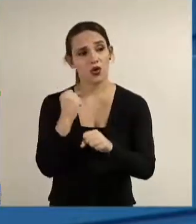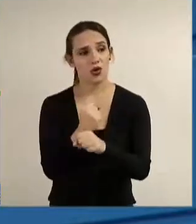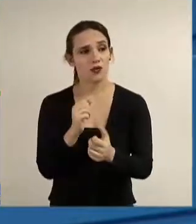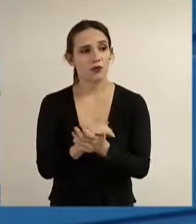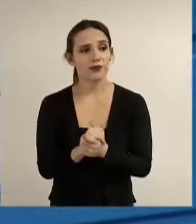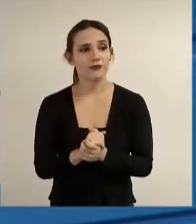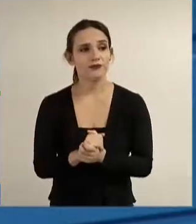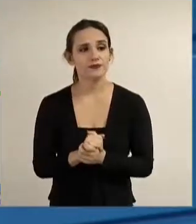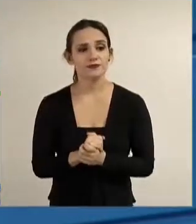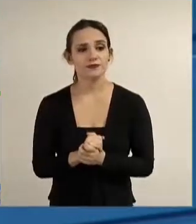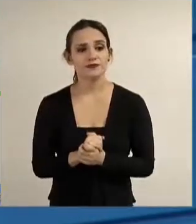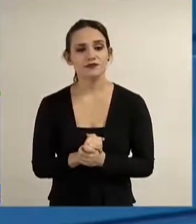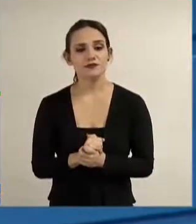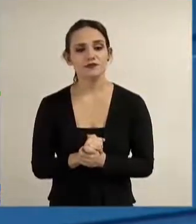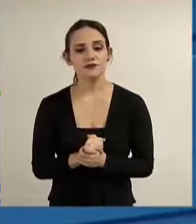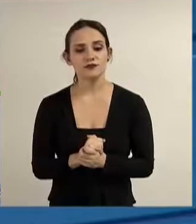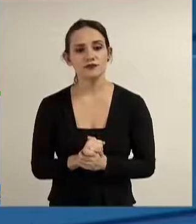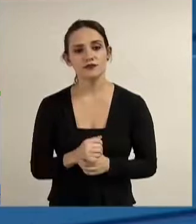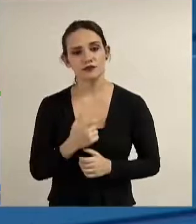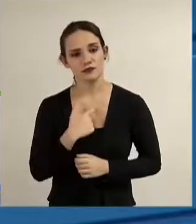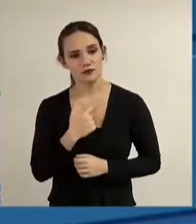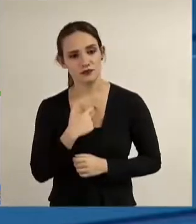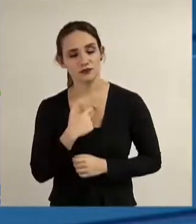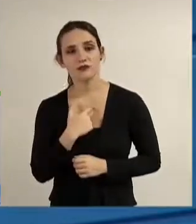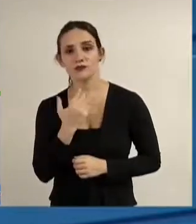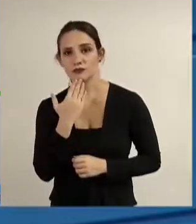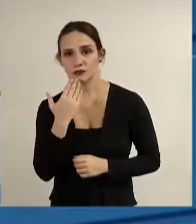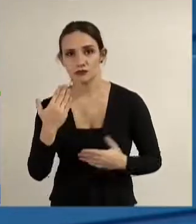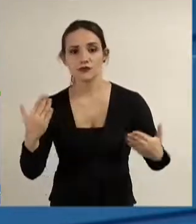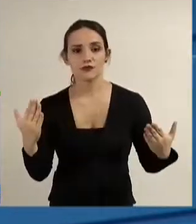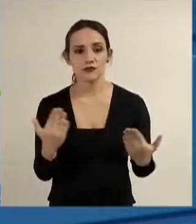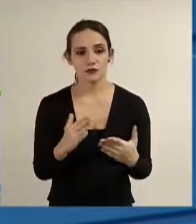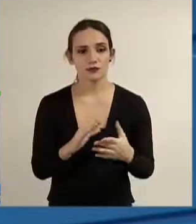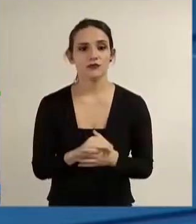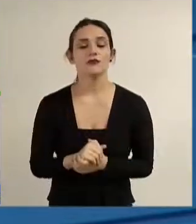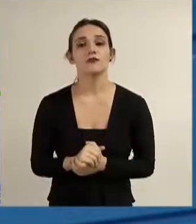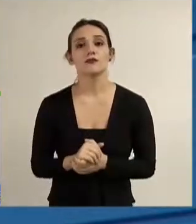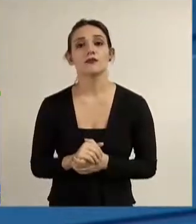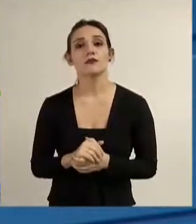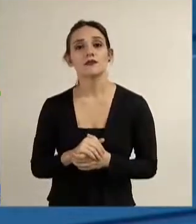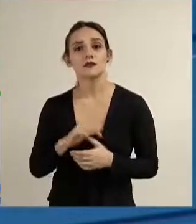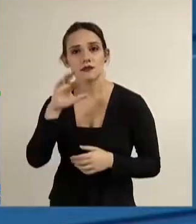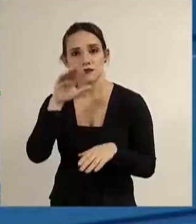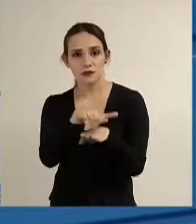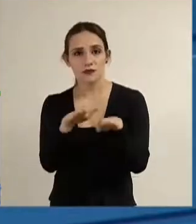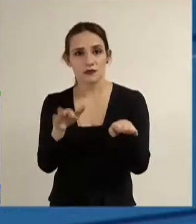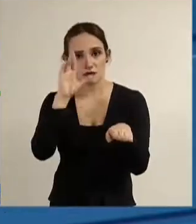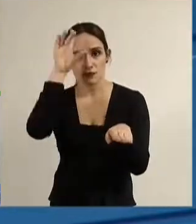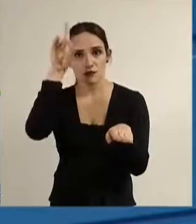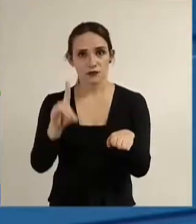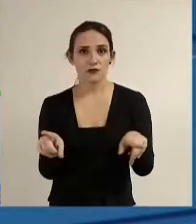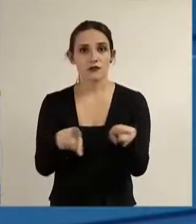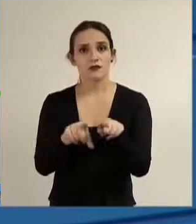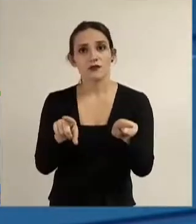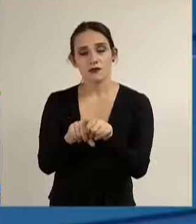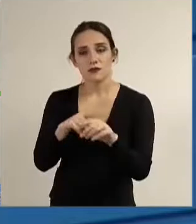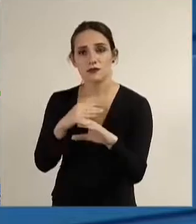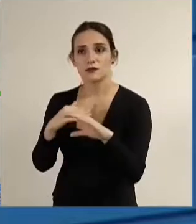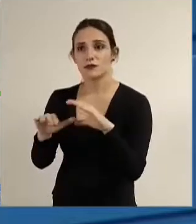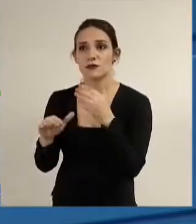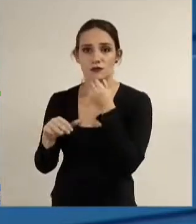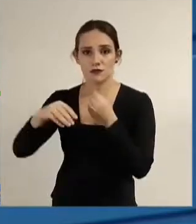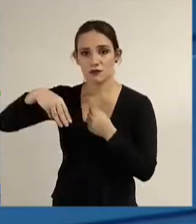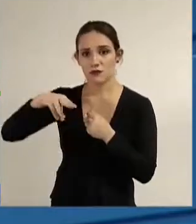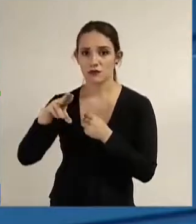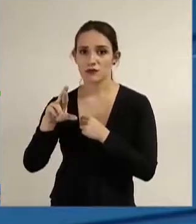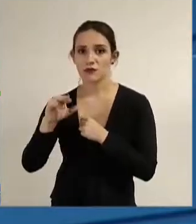dessas limpezas. Eu indico a mesa na forma regimental, ouvido, plenário, seja encaminhado expediente ao ilustríssimo senhor Murilo Zawid,